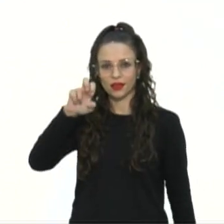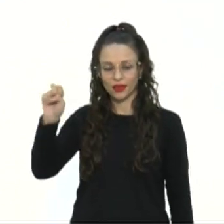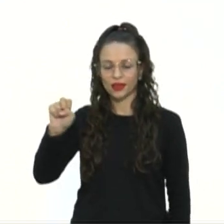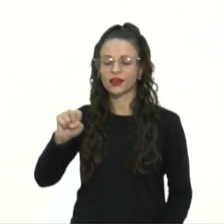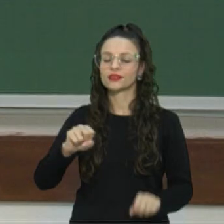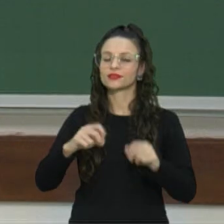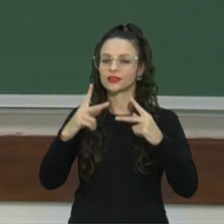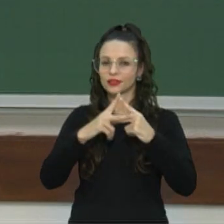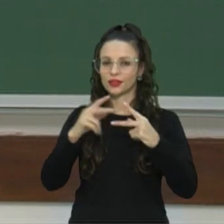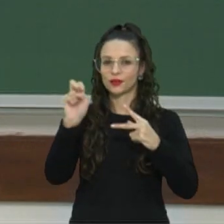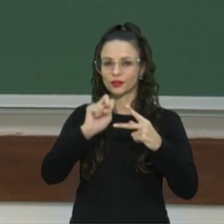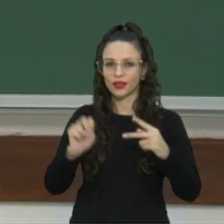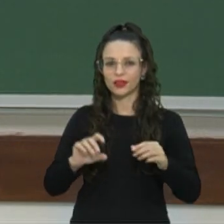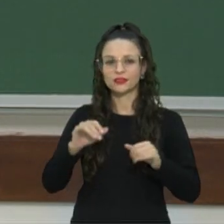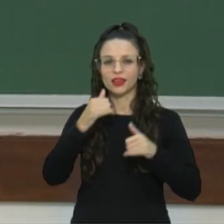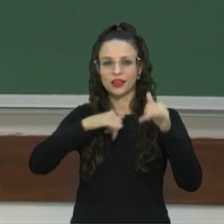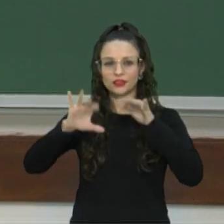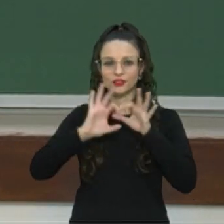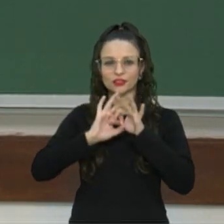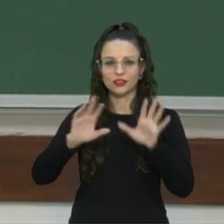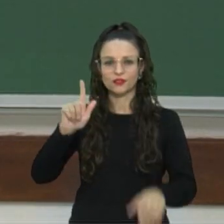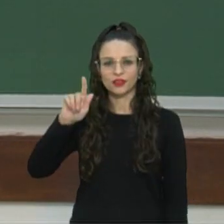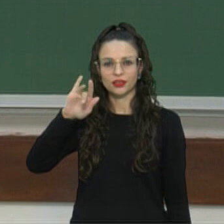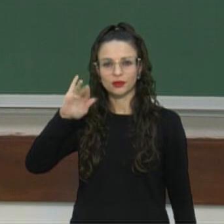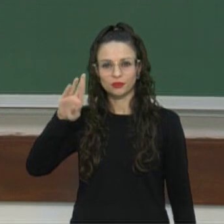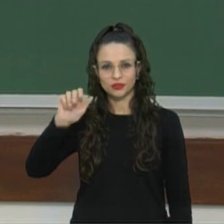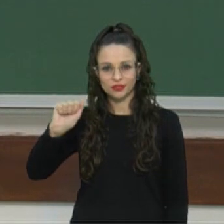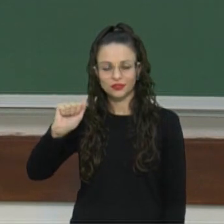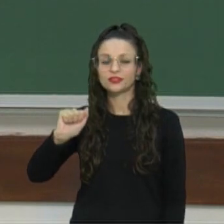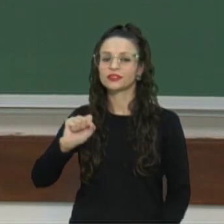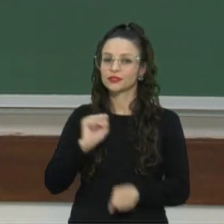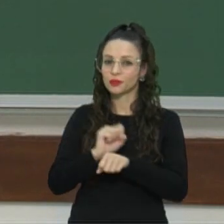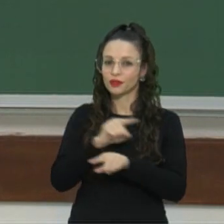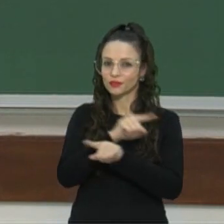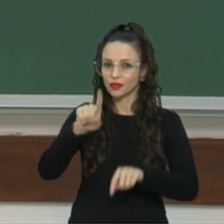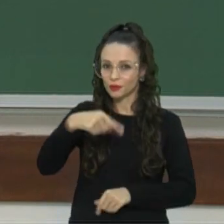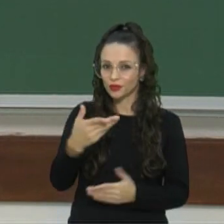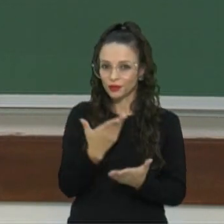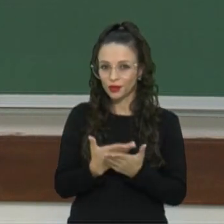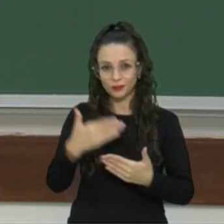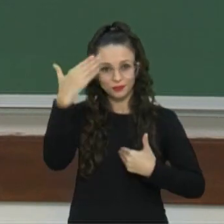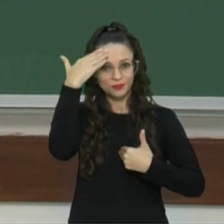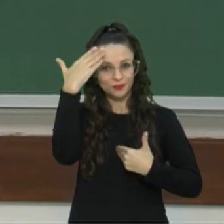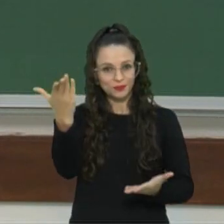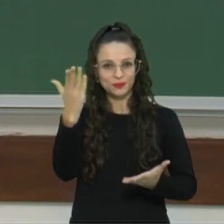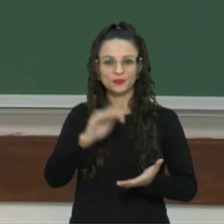energia livre de Gibbs. Espero vocês na próxima aula. Muito obrigada!